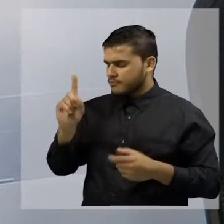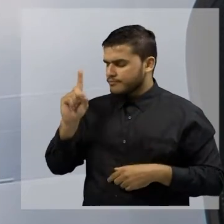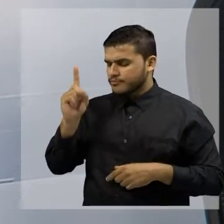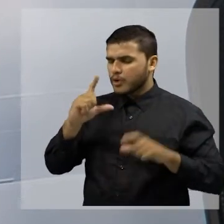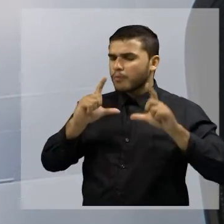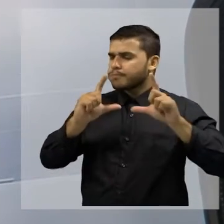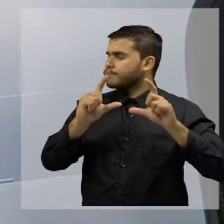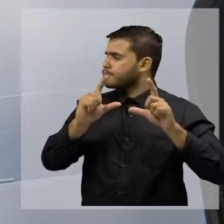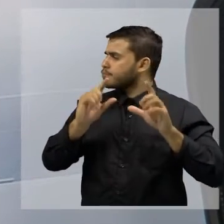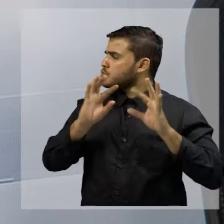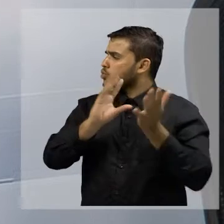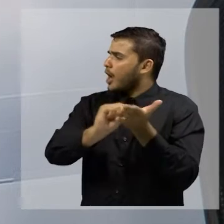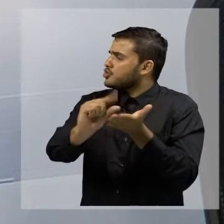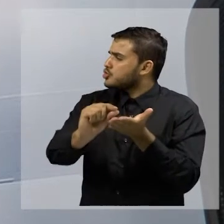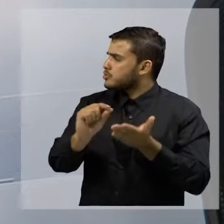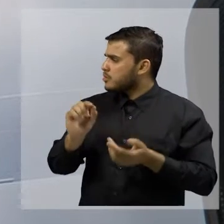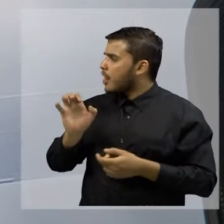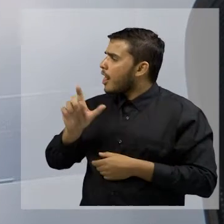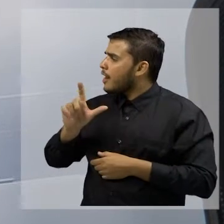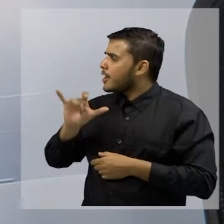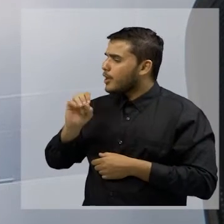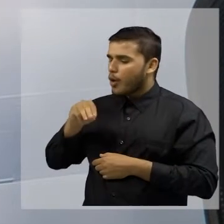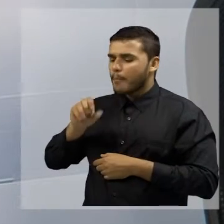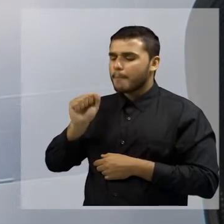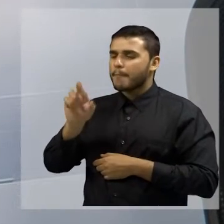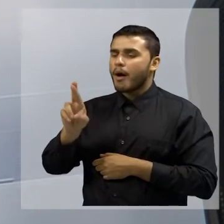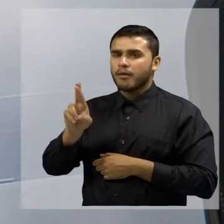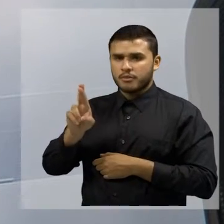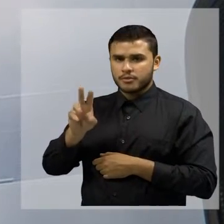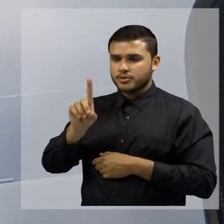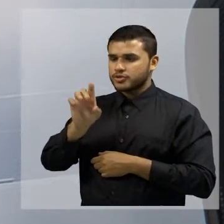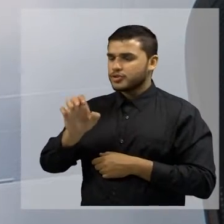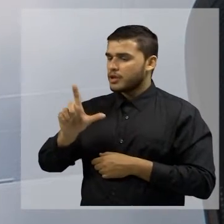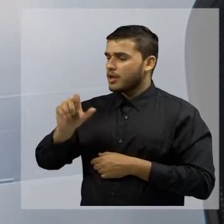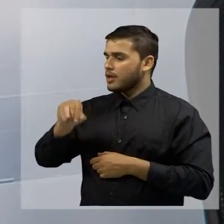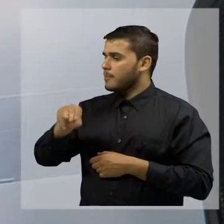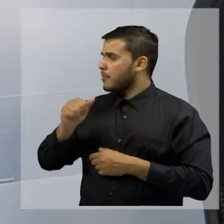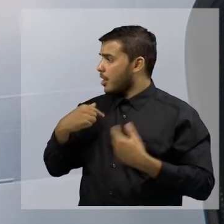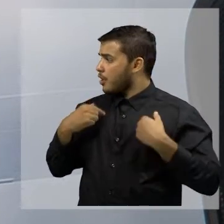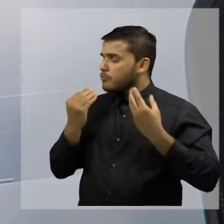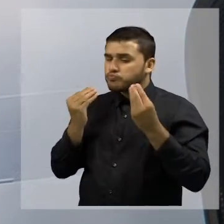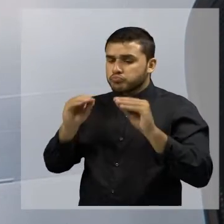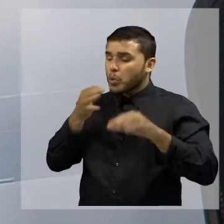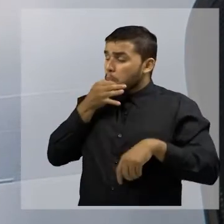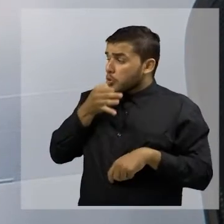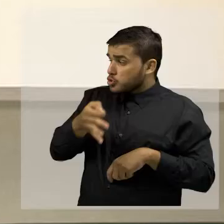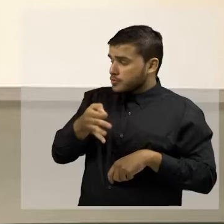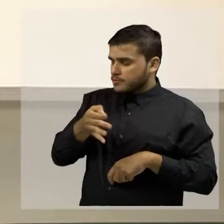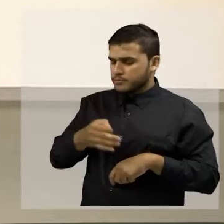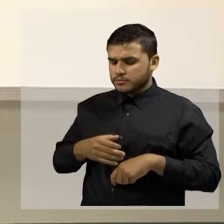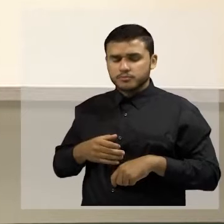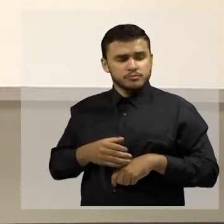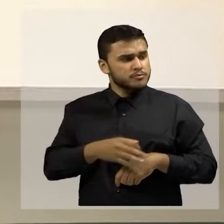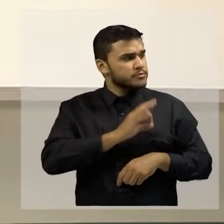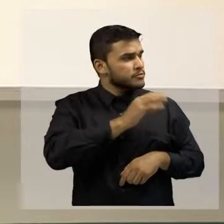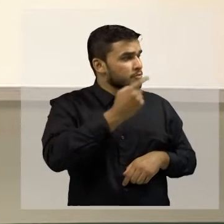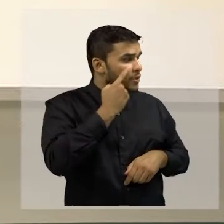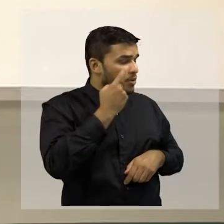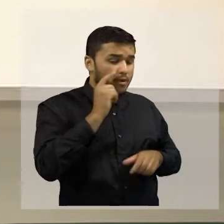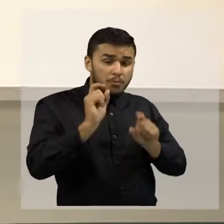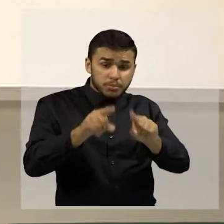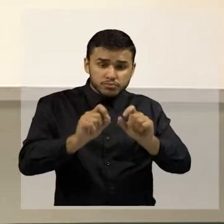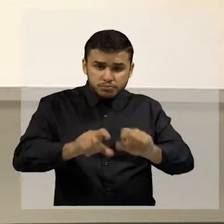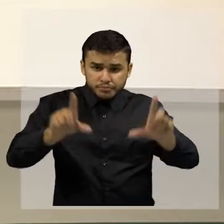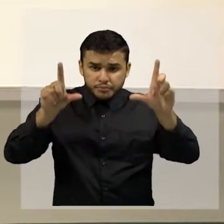de acessos, na qual eu faço uma colocação. É o apelo por conhecimento, né, por informação, por análise,